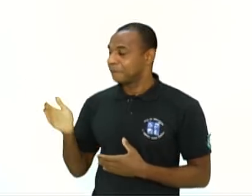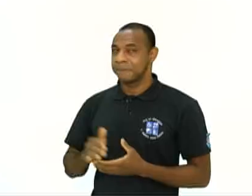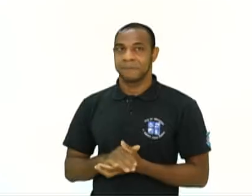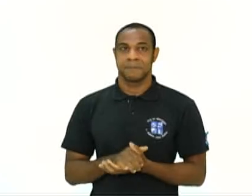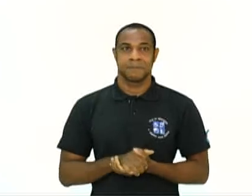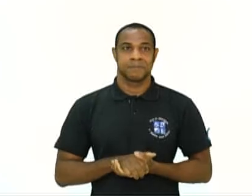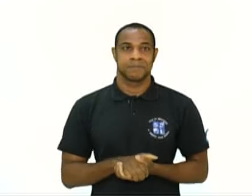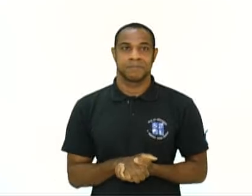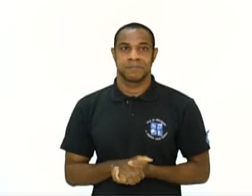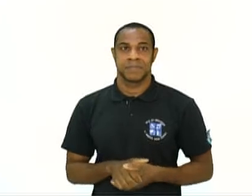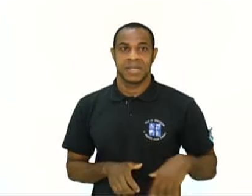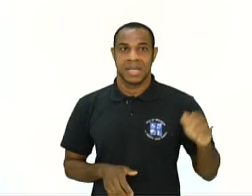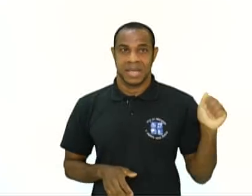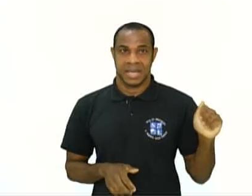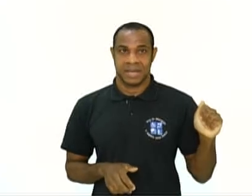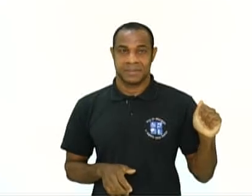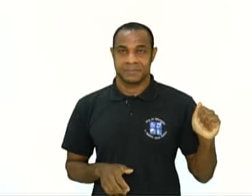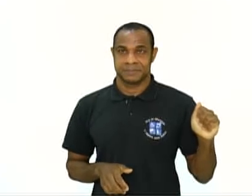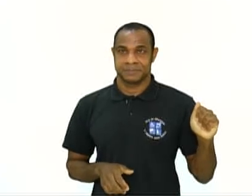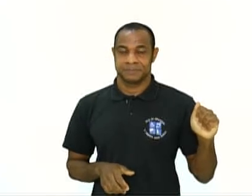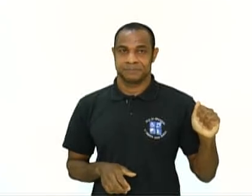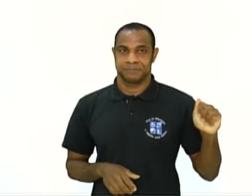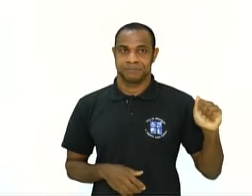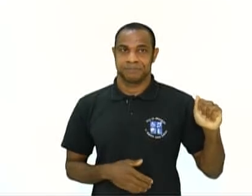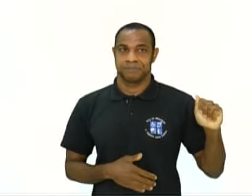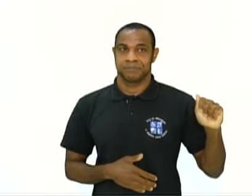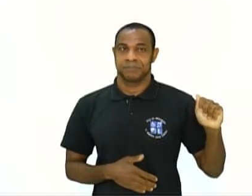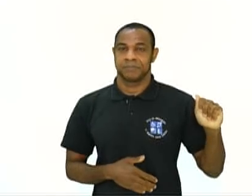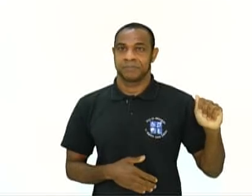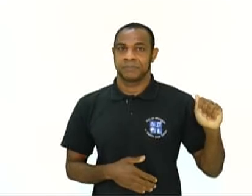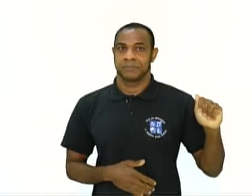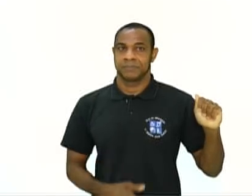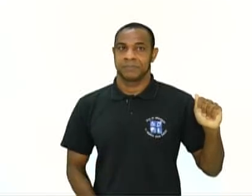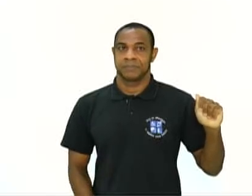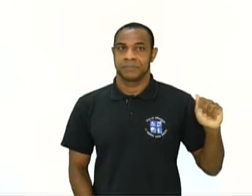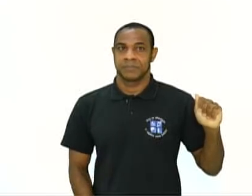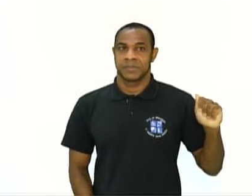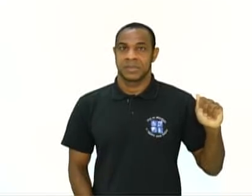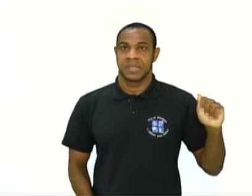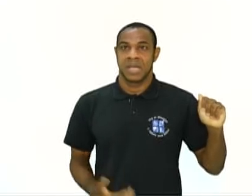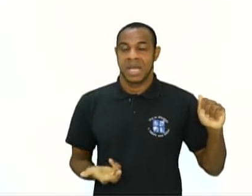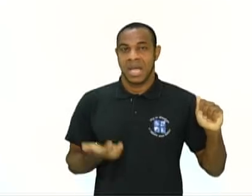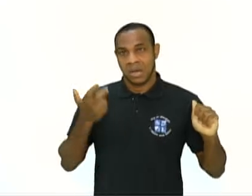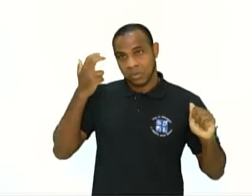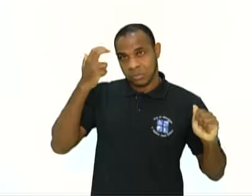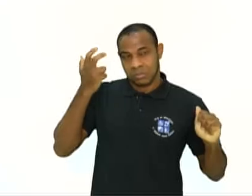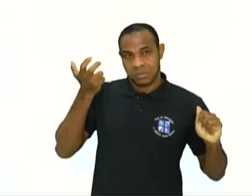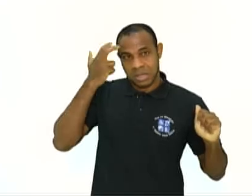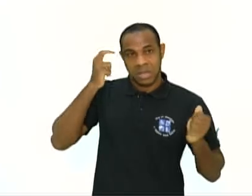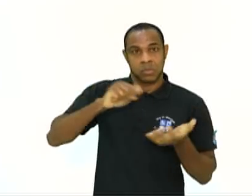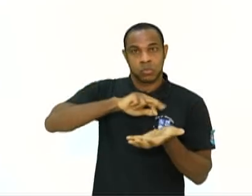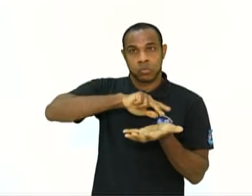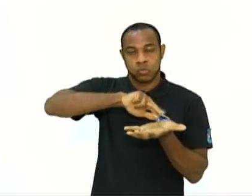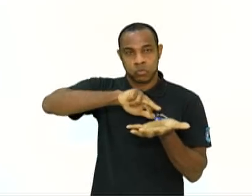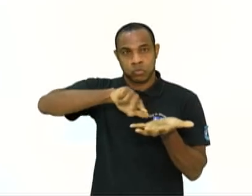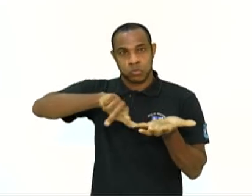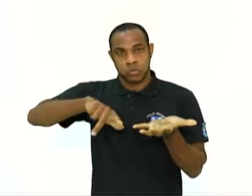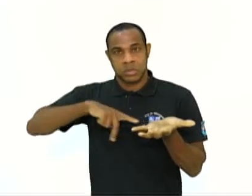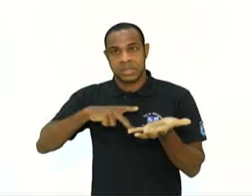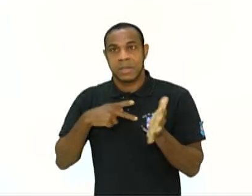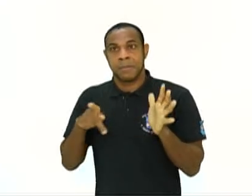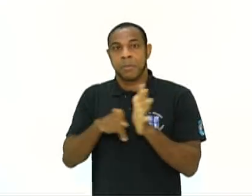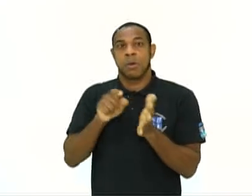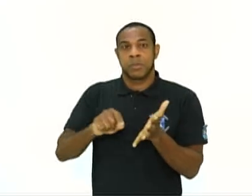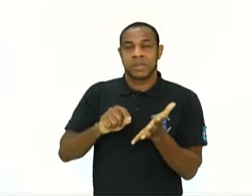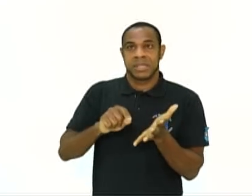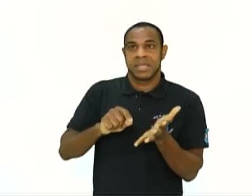their own interpretations of body language. As diferentes culturas têm sua própria interpretações na